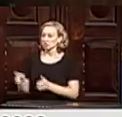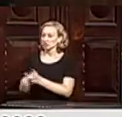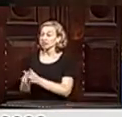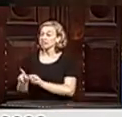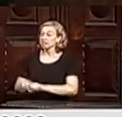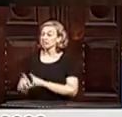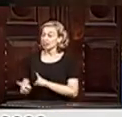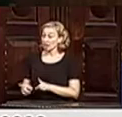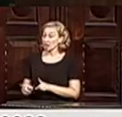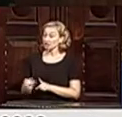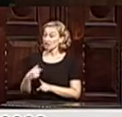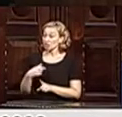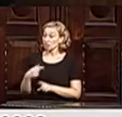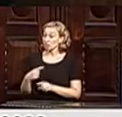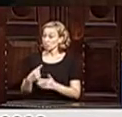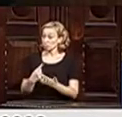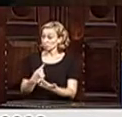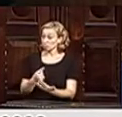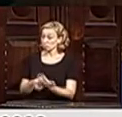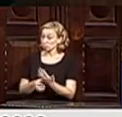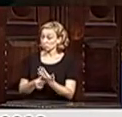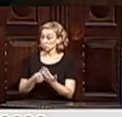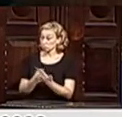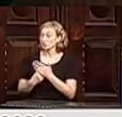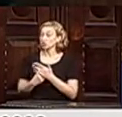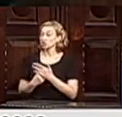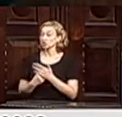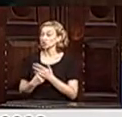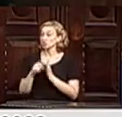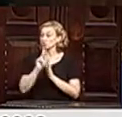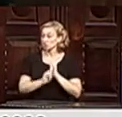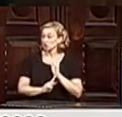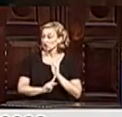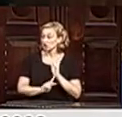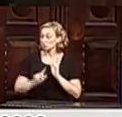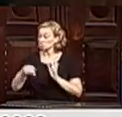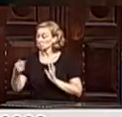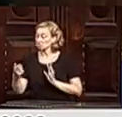defesa desse projeto, não quiseram ouvir. Mas graças